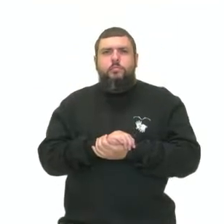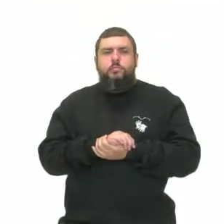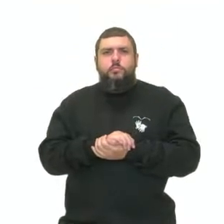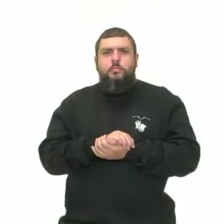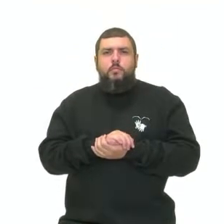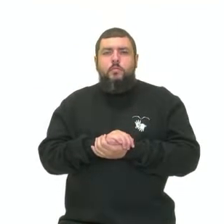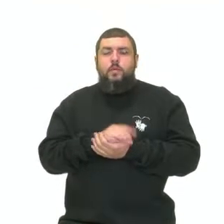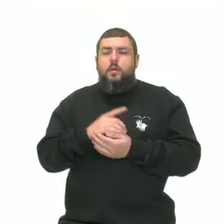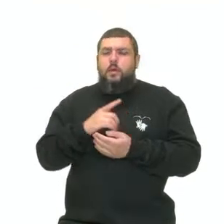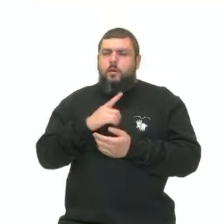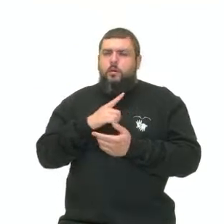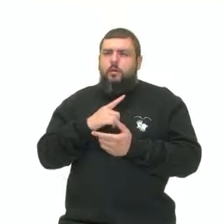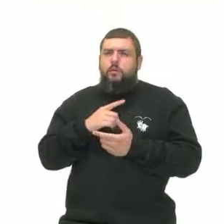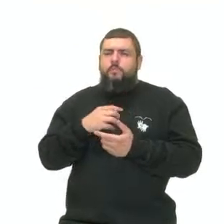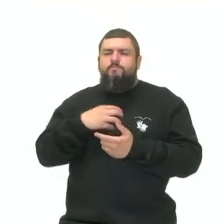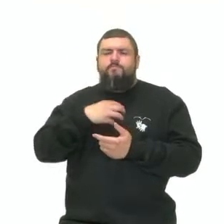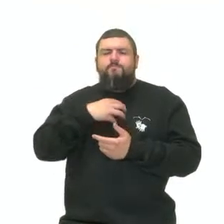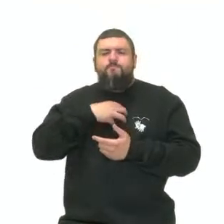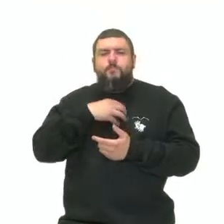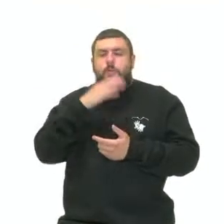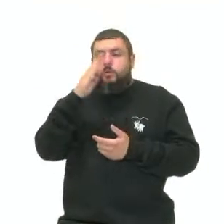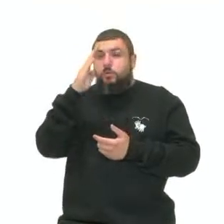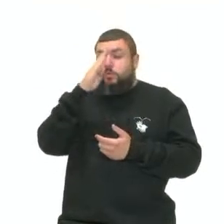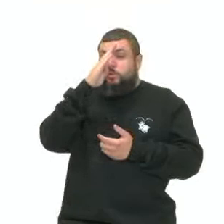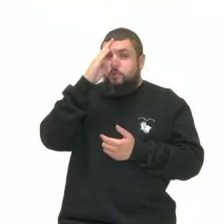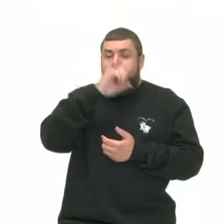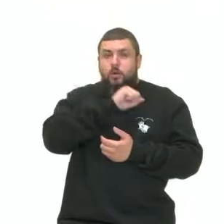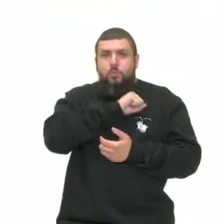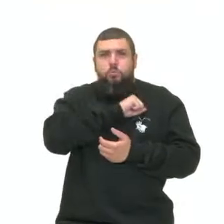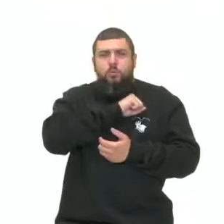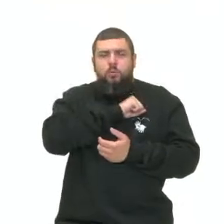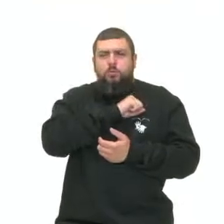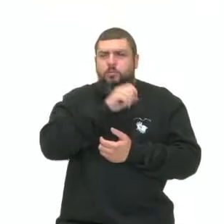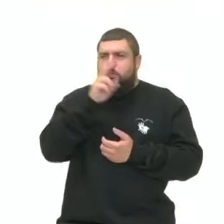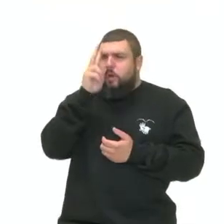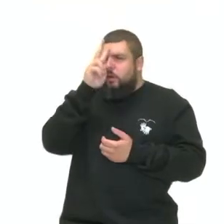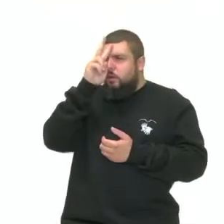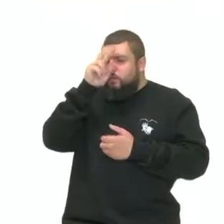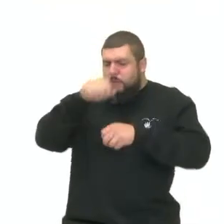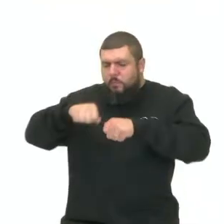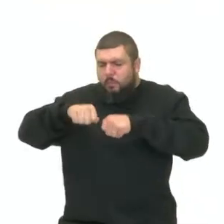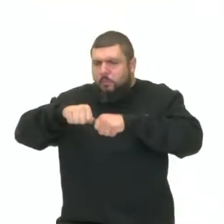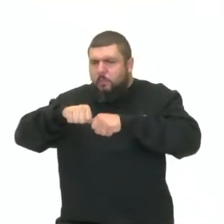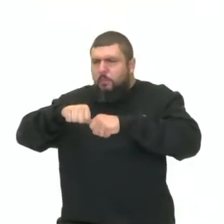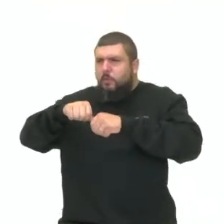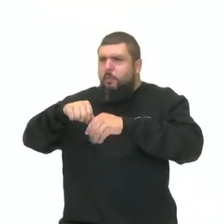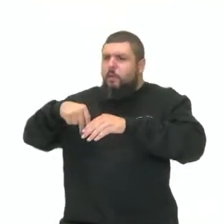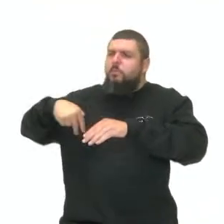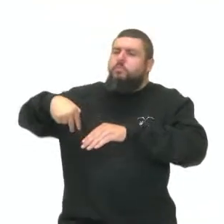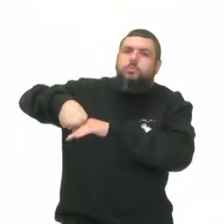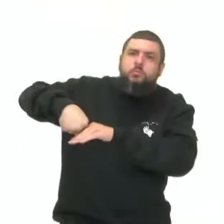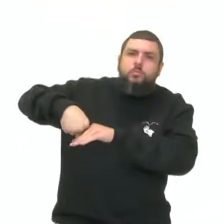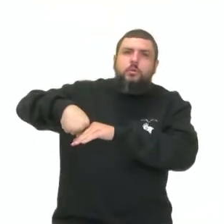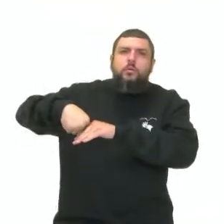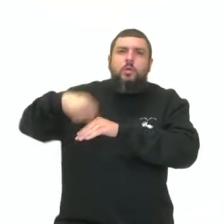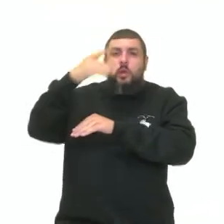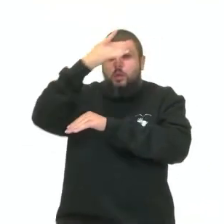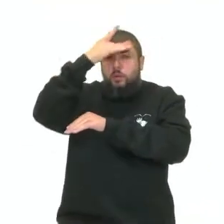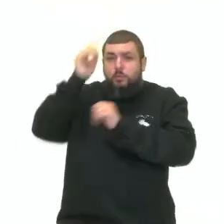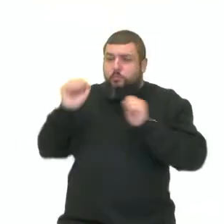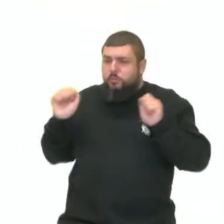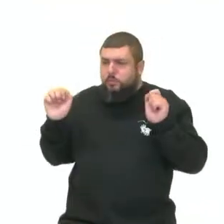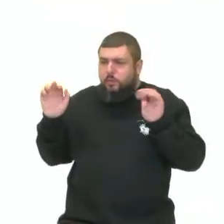palpitação e tonteira. Lembro dela caindo na beira do tanque, o vulto dobrado em arco, gente afobada em volta, cheiro